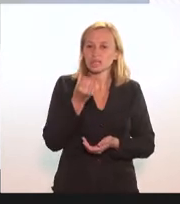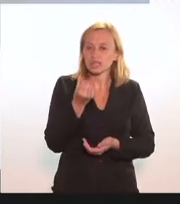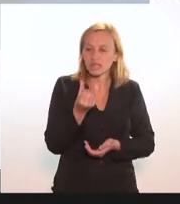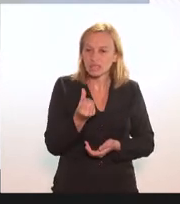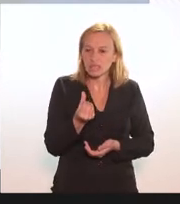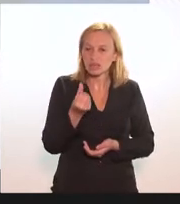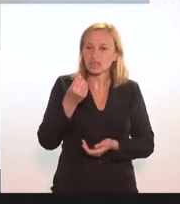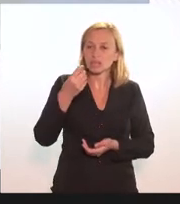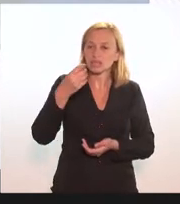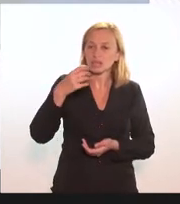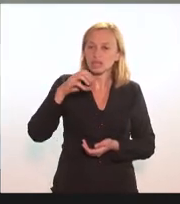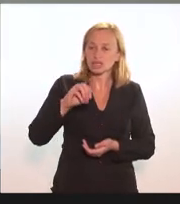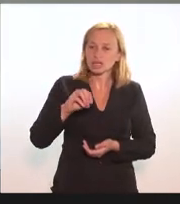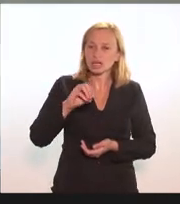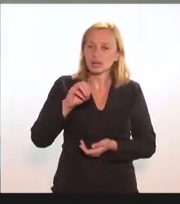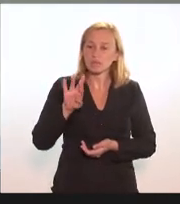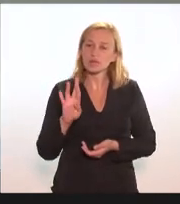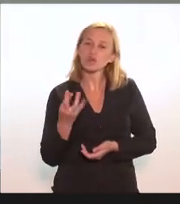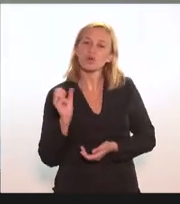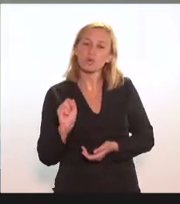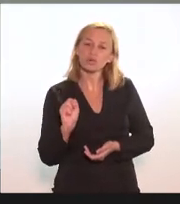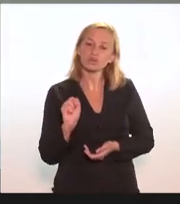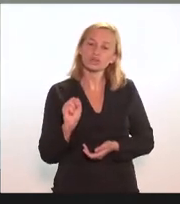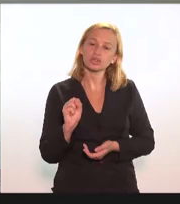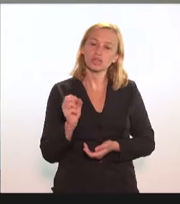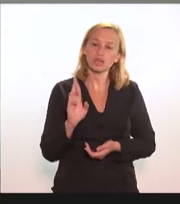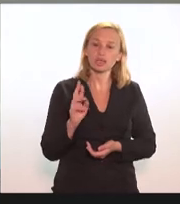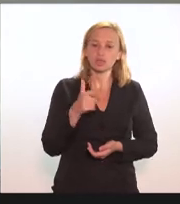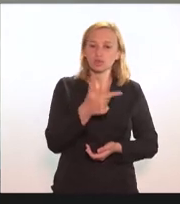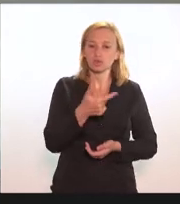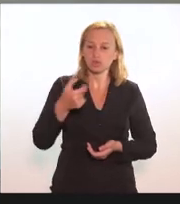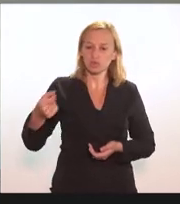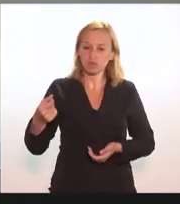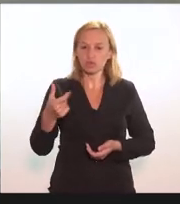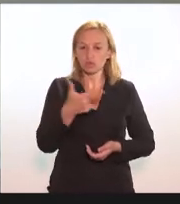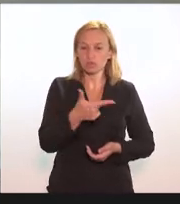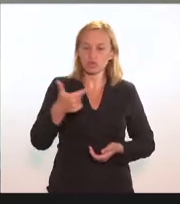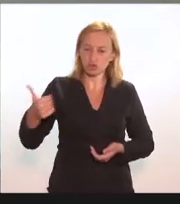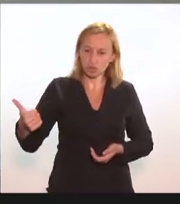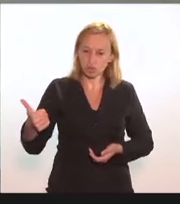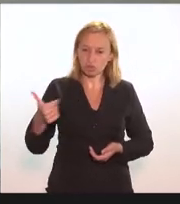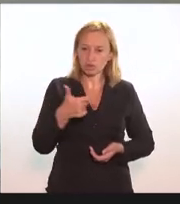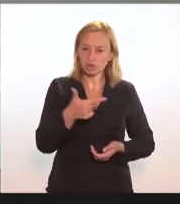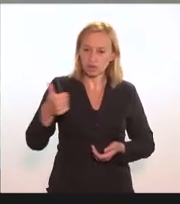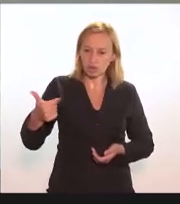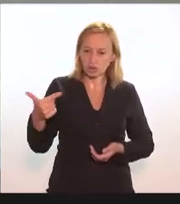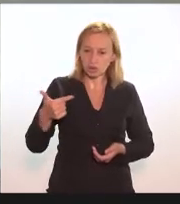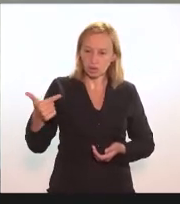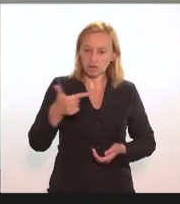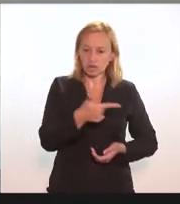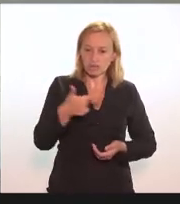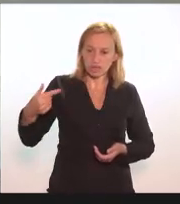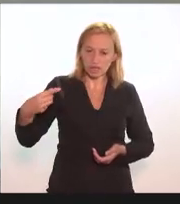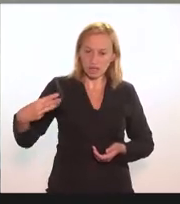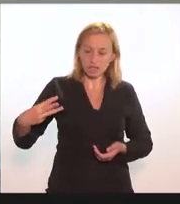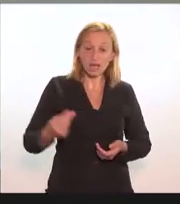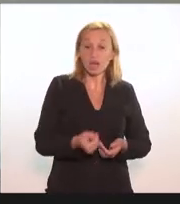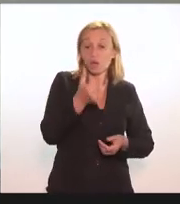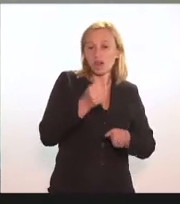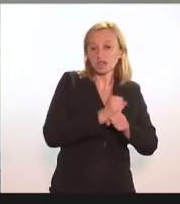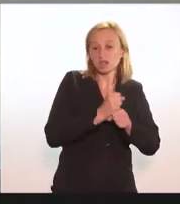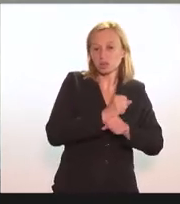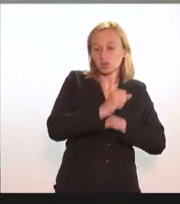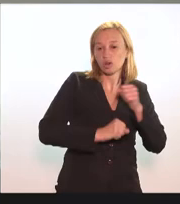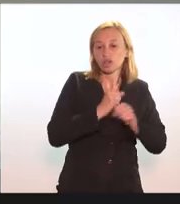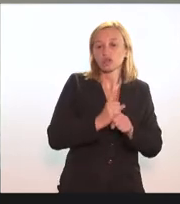60 bilhões de reais em 2021, 2022 e 2023. Isso é quase o orçamento anual do Estado do Rio de